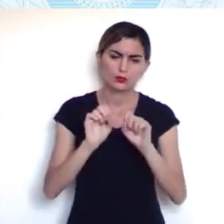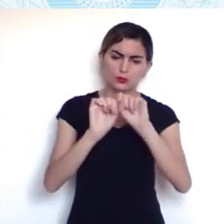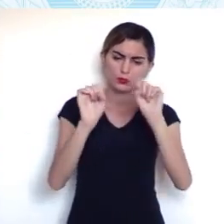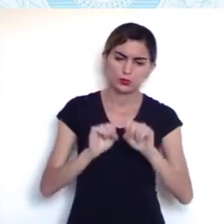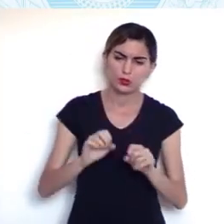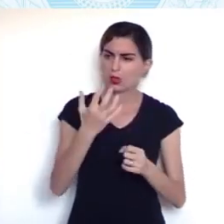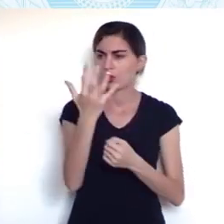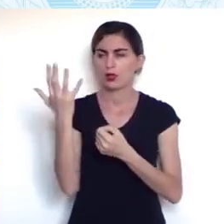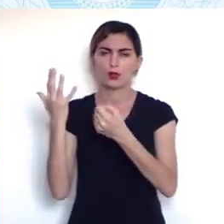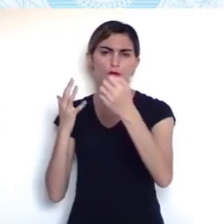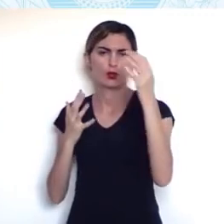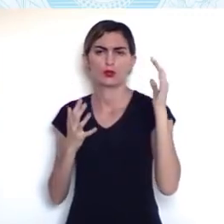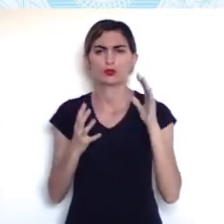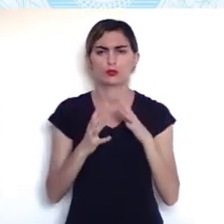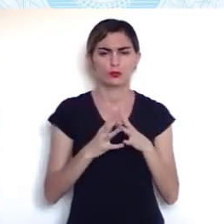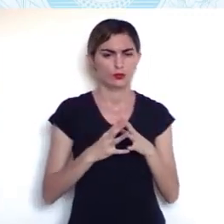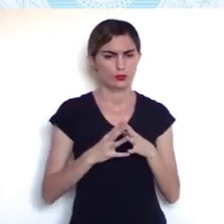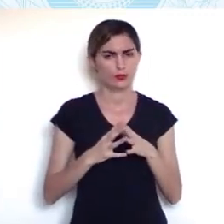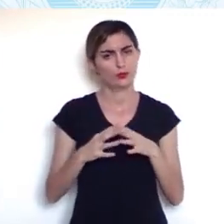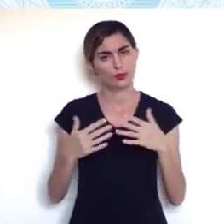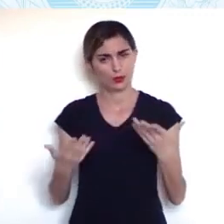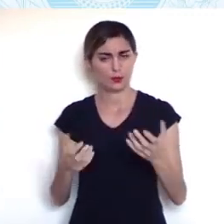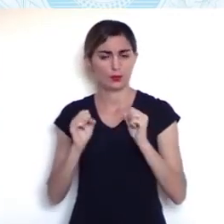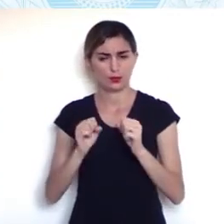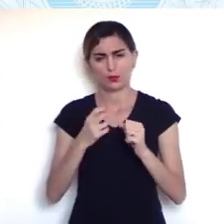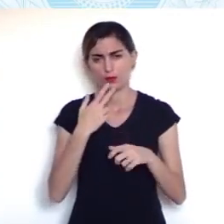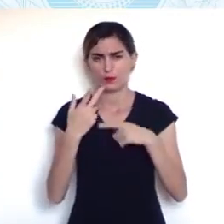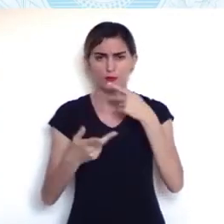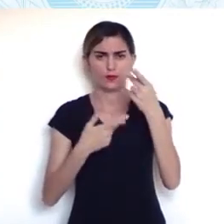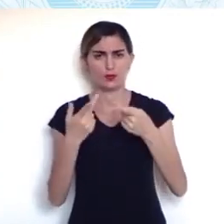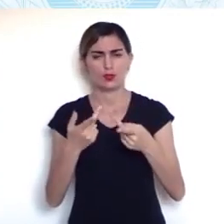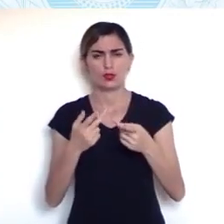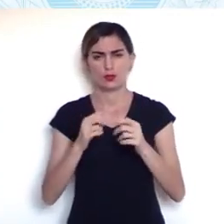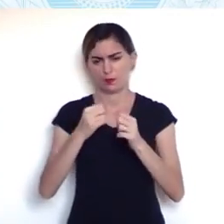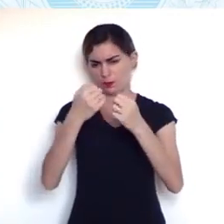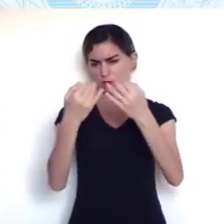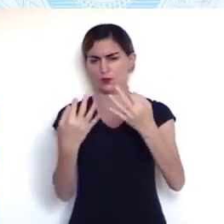natureza. Aí podemos dizer que tais procedimentos,